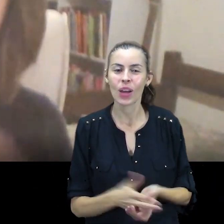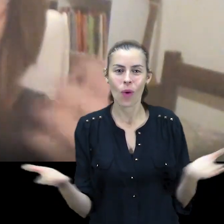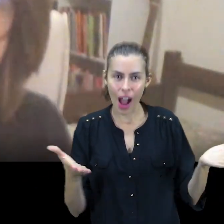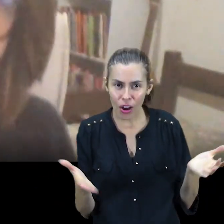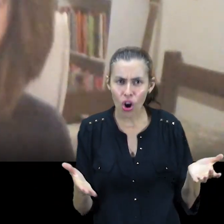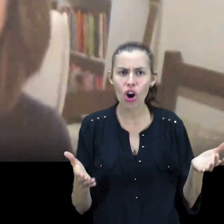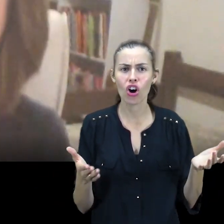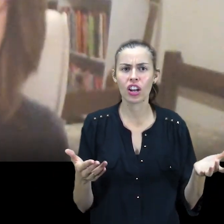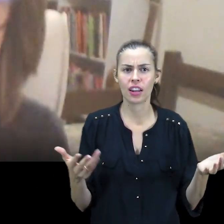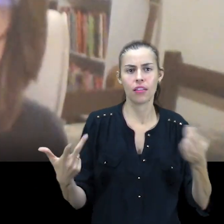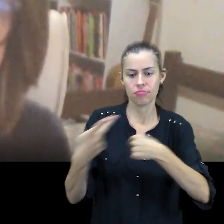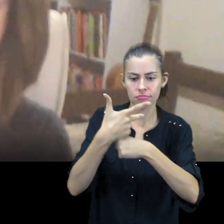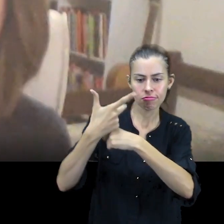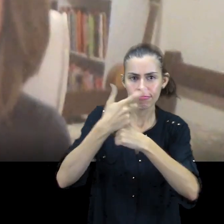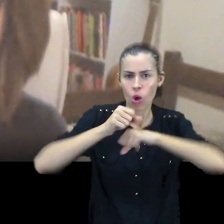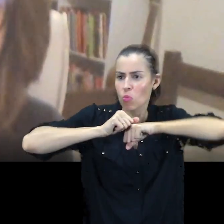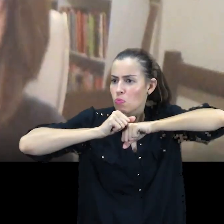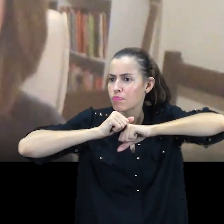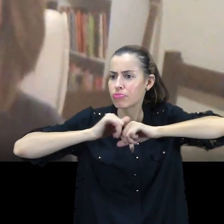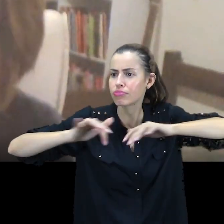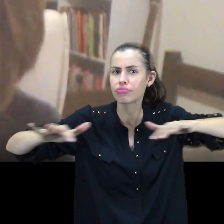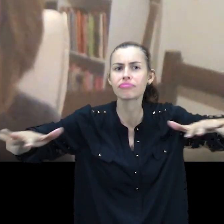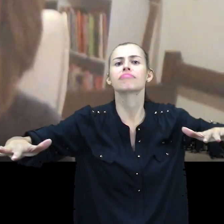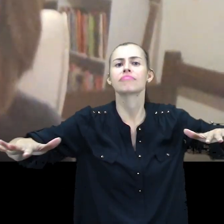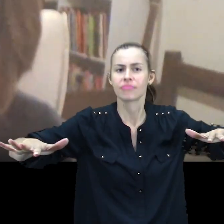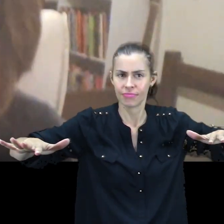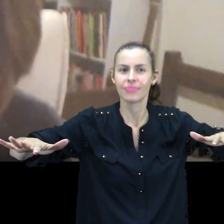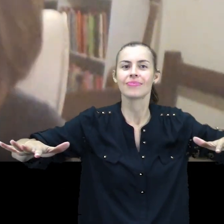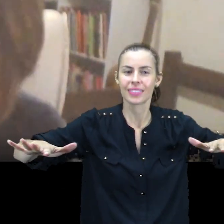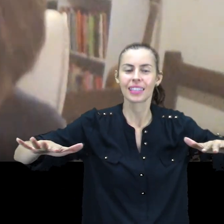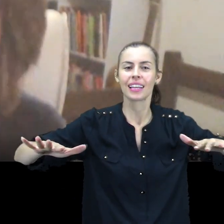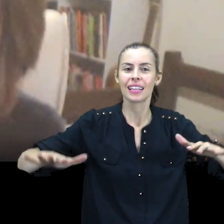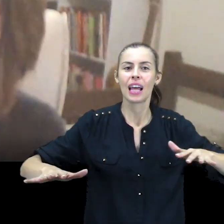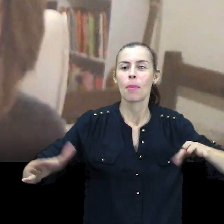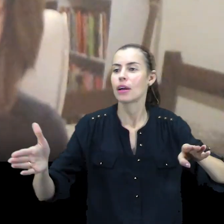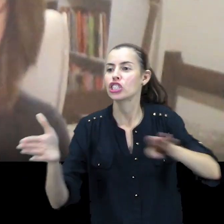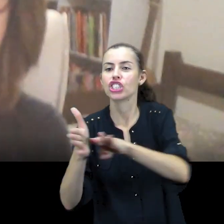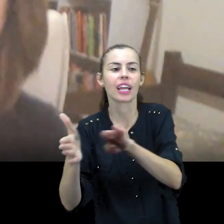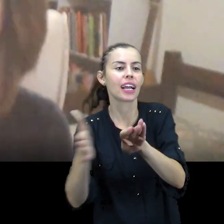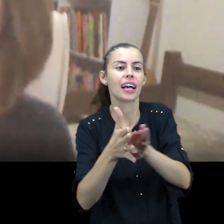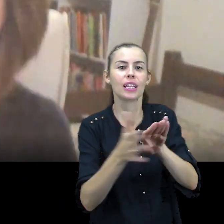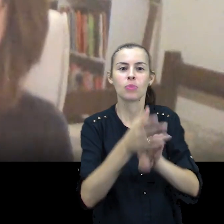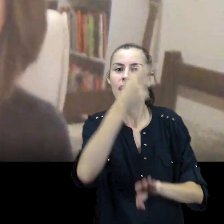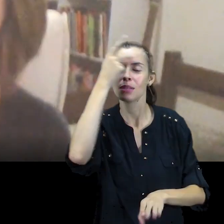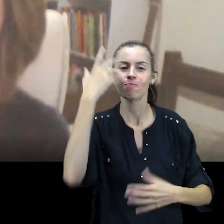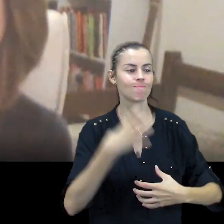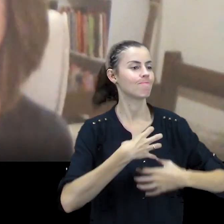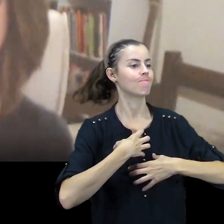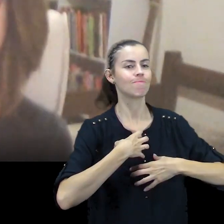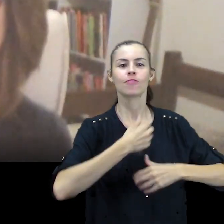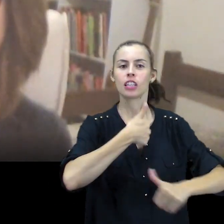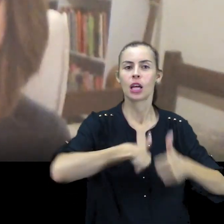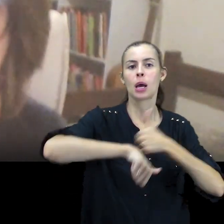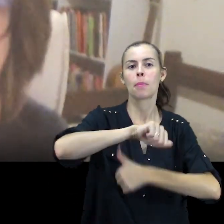chegue e ajude nesse processo de sensibilização das unidades. Isso vai ser um material muito precioso, político-pedagógico,